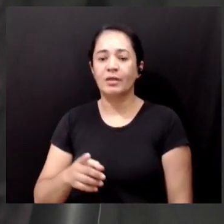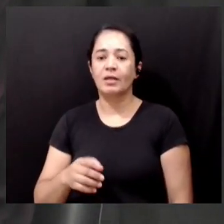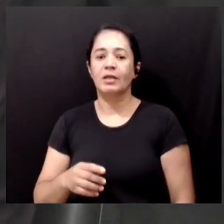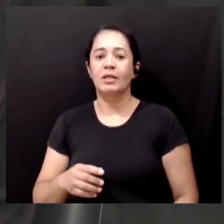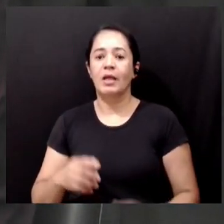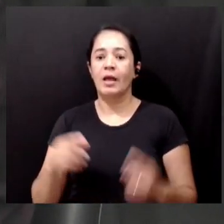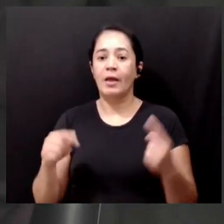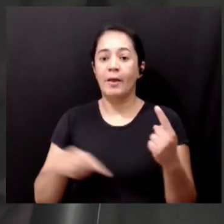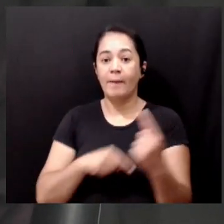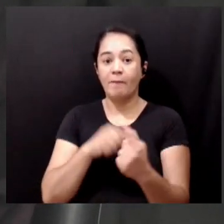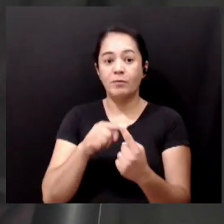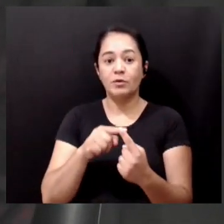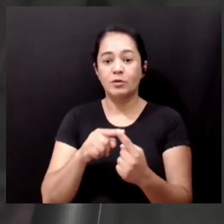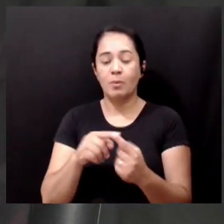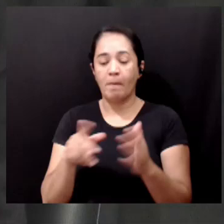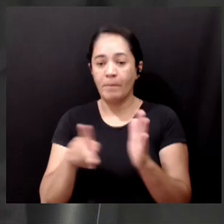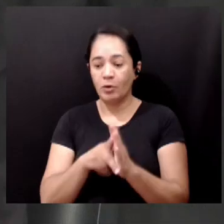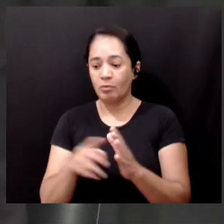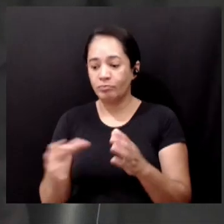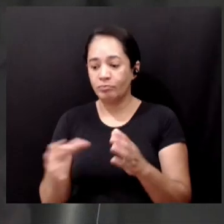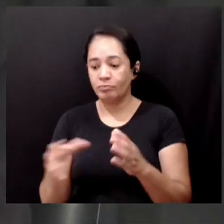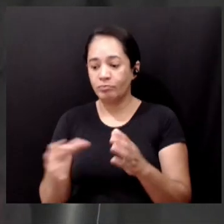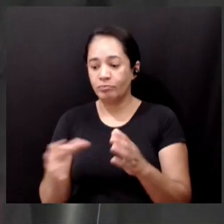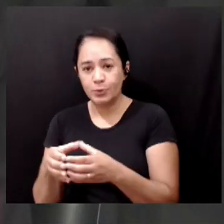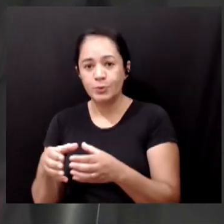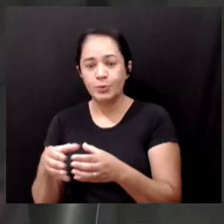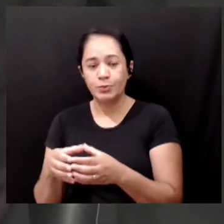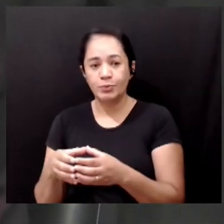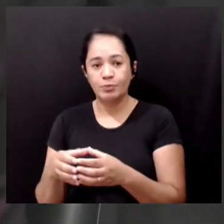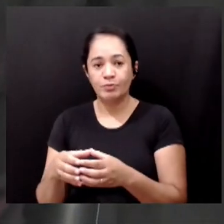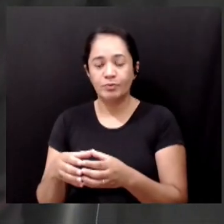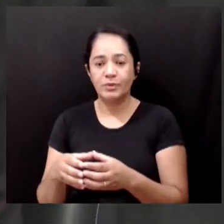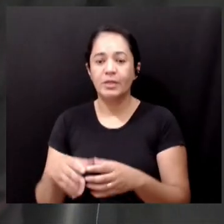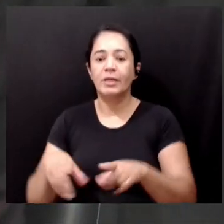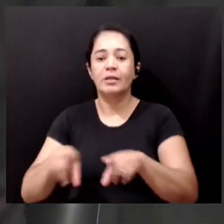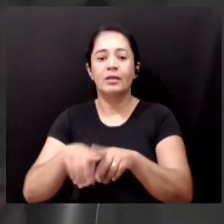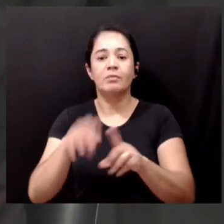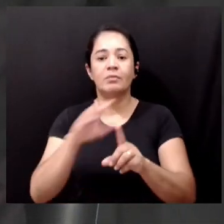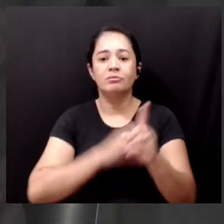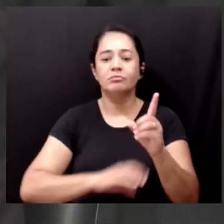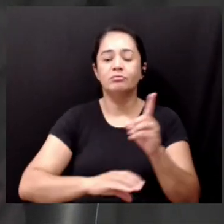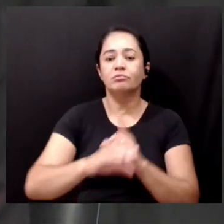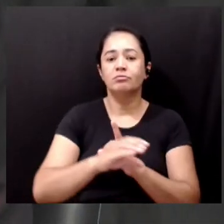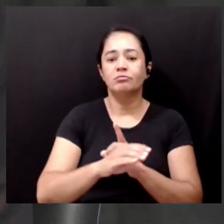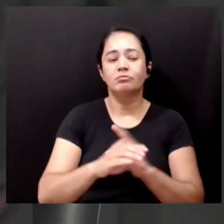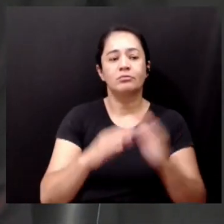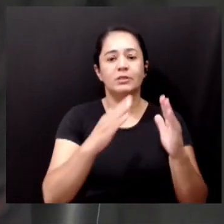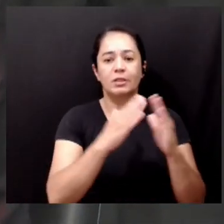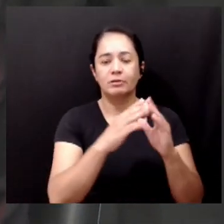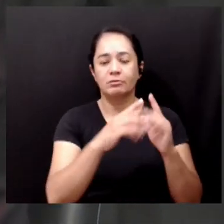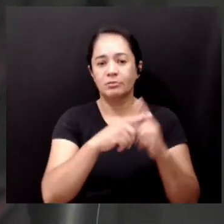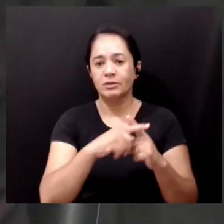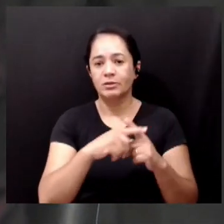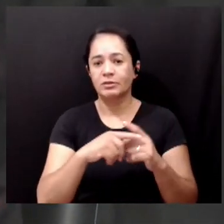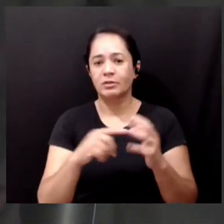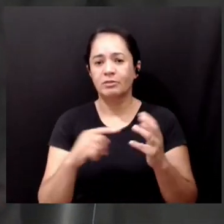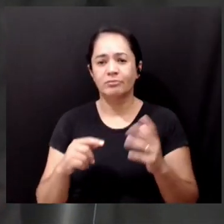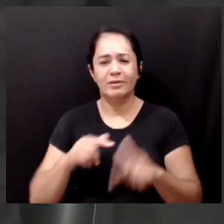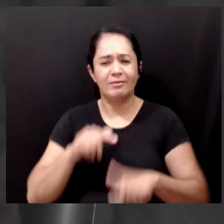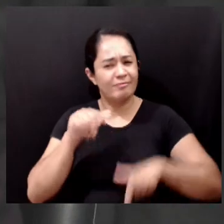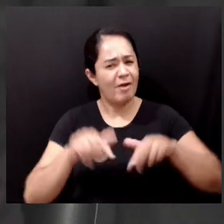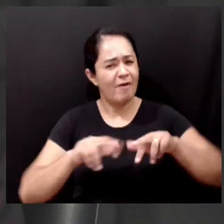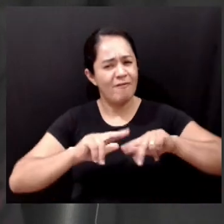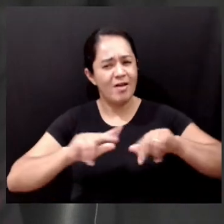esse departamento, nesse 4º domingo. E nas congregações são várias atividades que são exercidas durante o mês, né? Então, cada congregação tem ali o